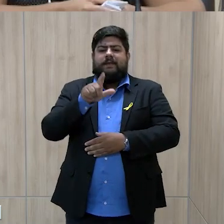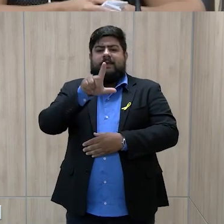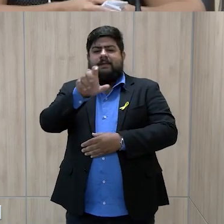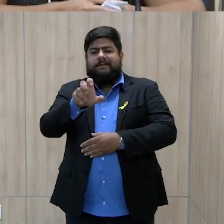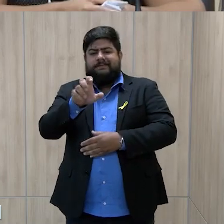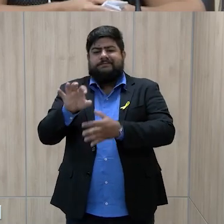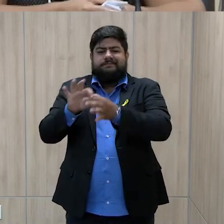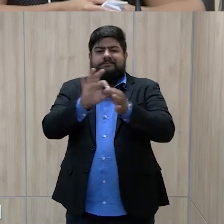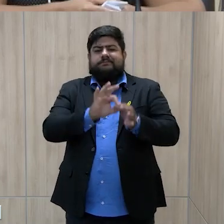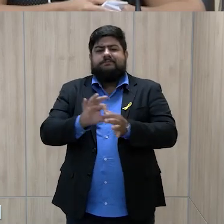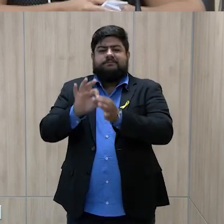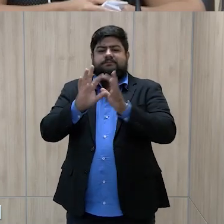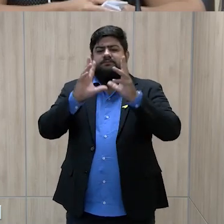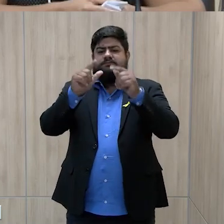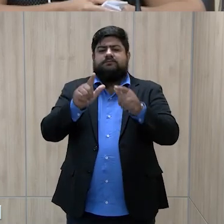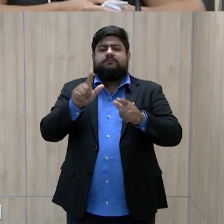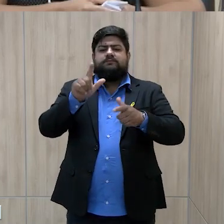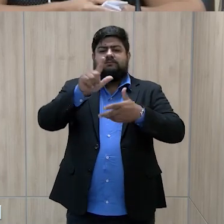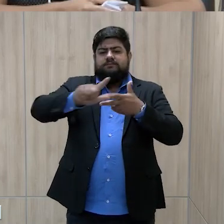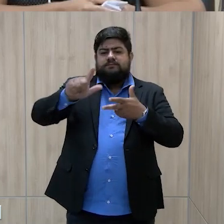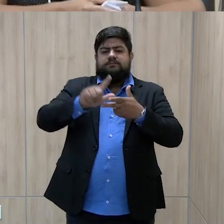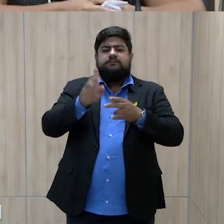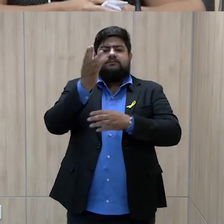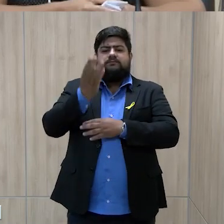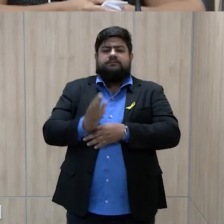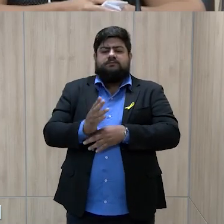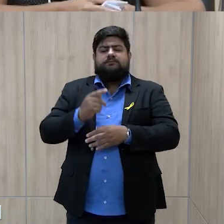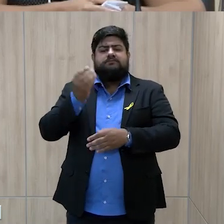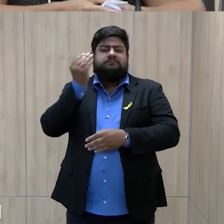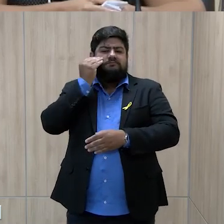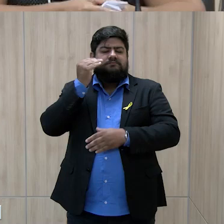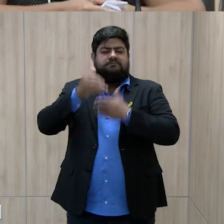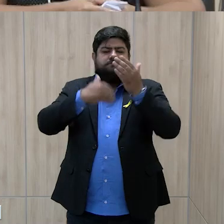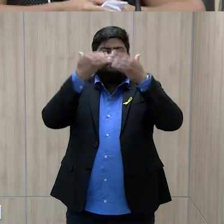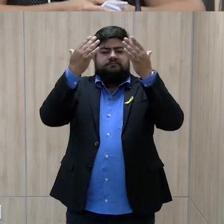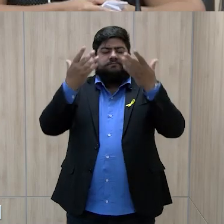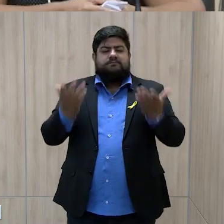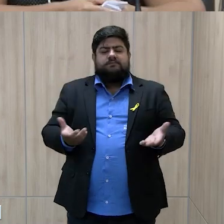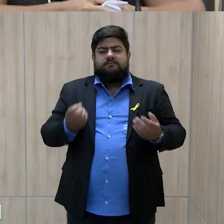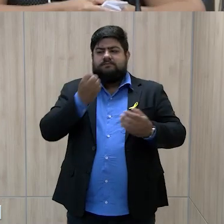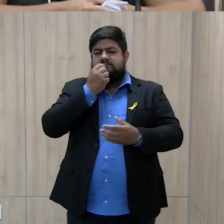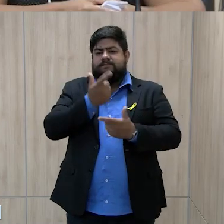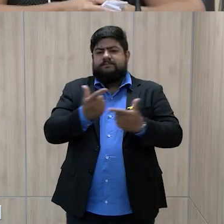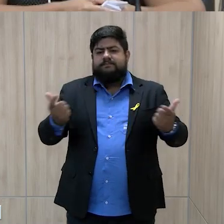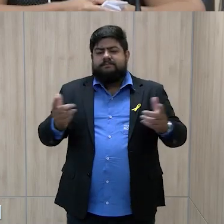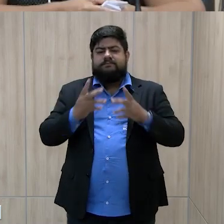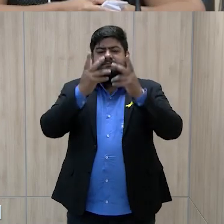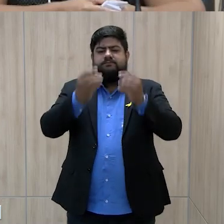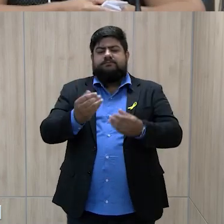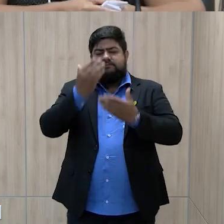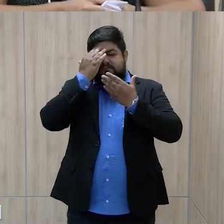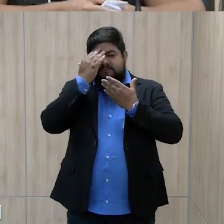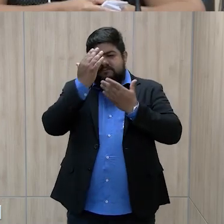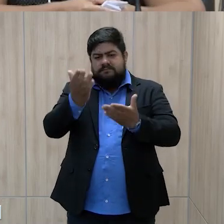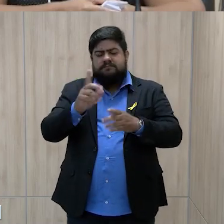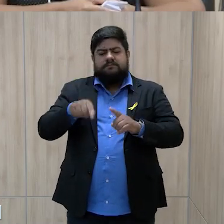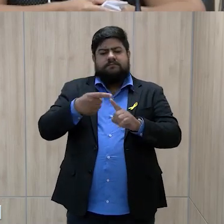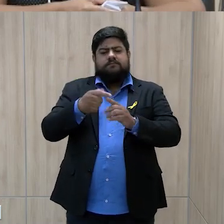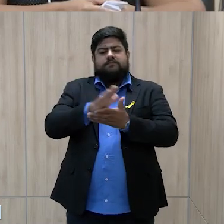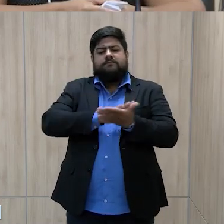unale que a união Nacional de legisladores do Brasil entendo que a gente avança então de toda sorte a todos o nosso